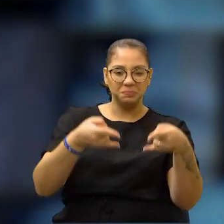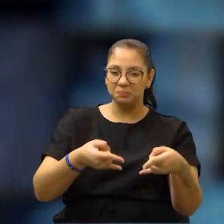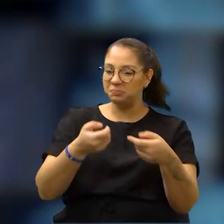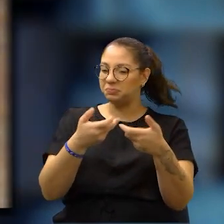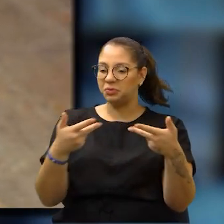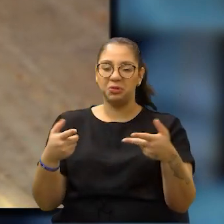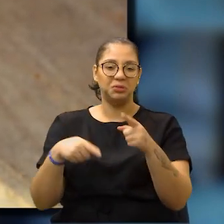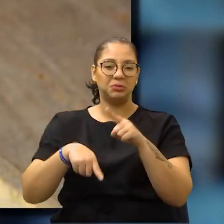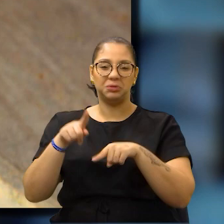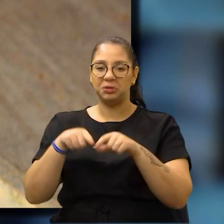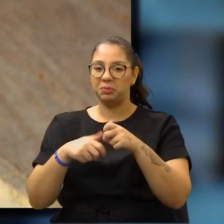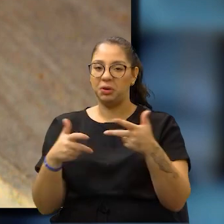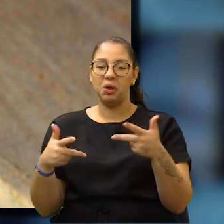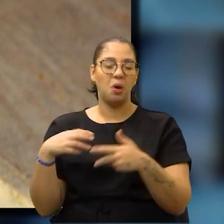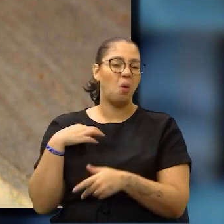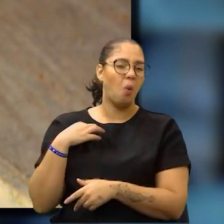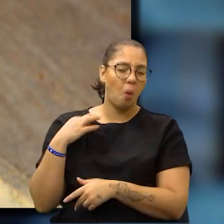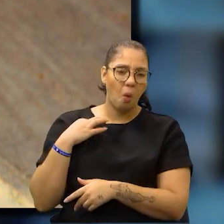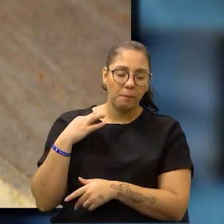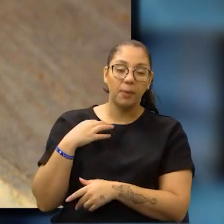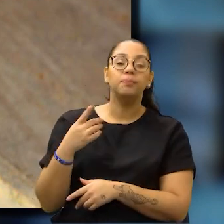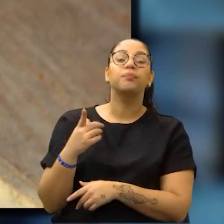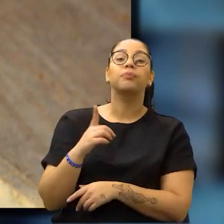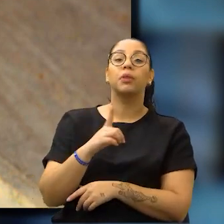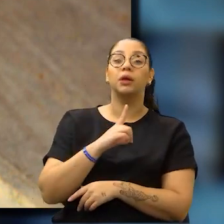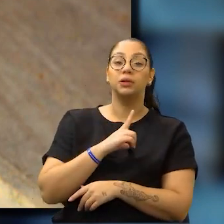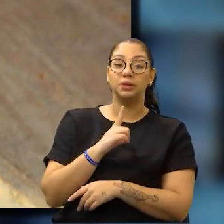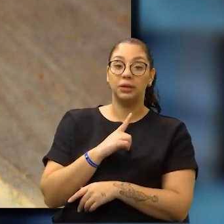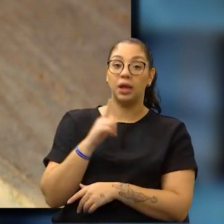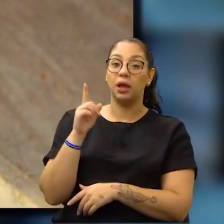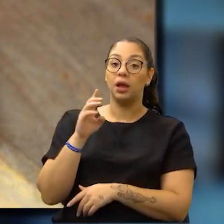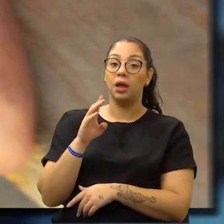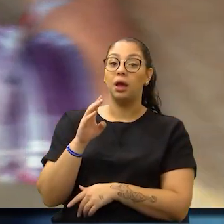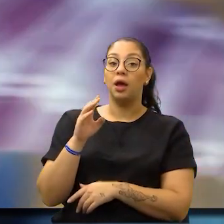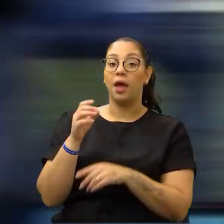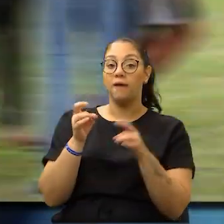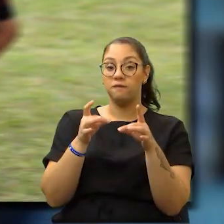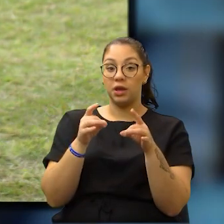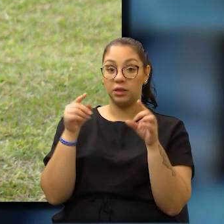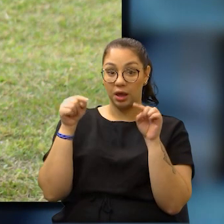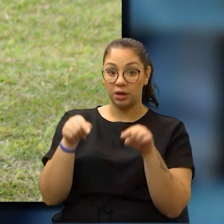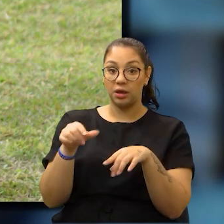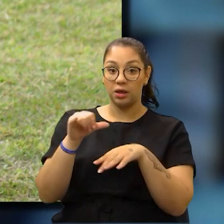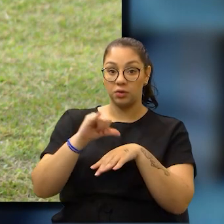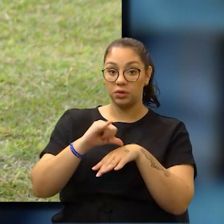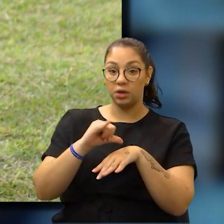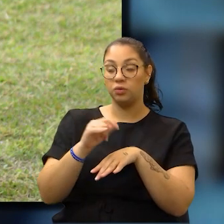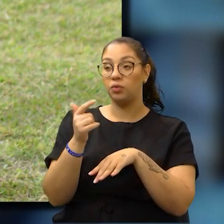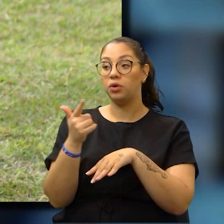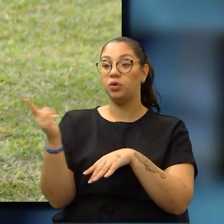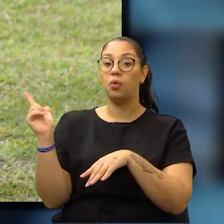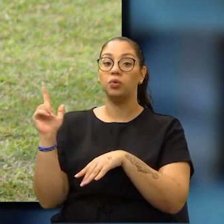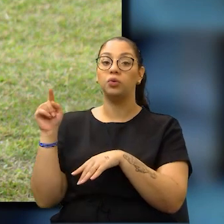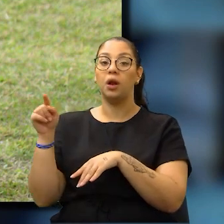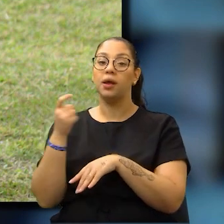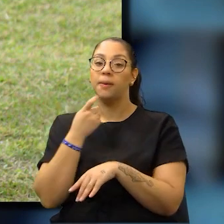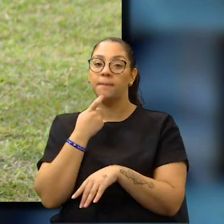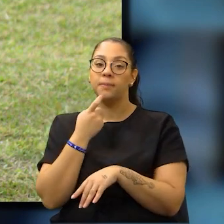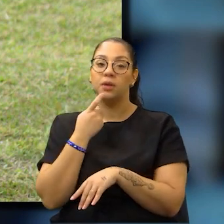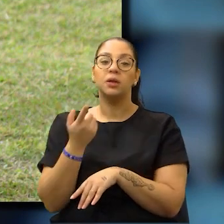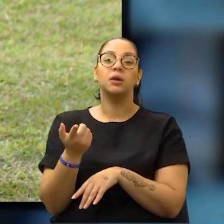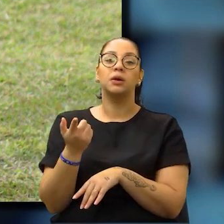imóvel. Eletrodoméstico, as roupas. Nós temos um bazar aqui na sede e outro no centro de Campinas,